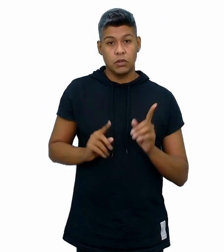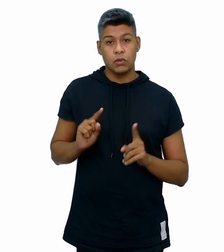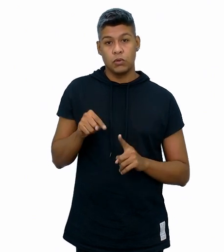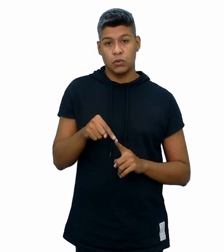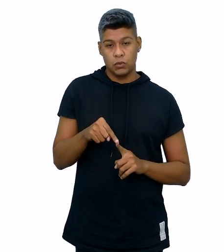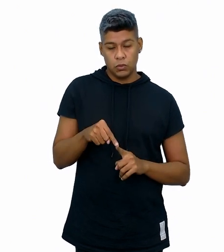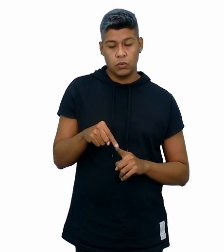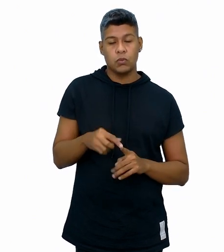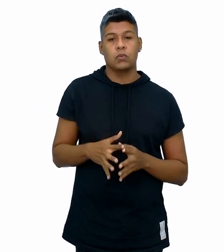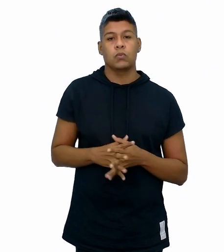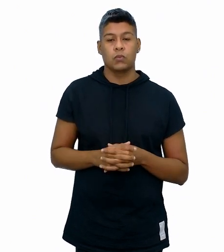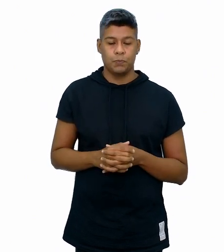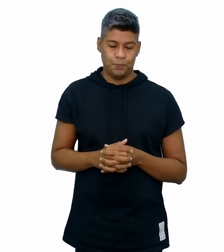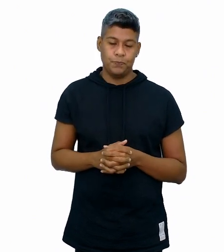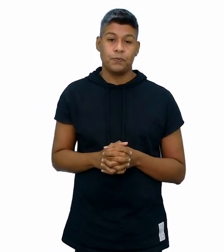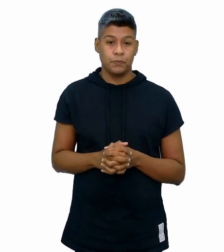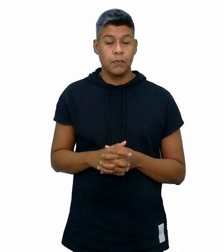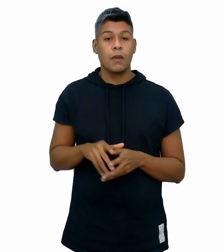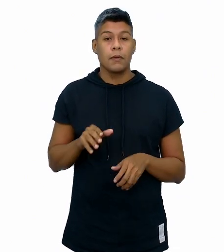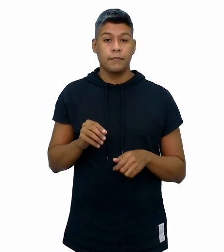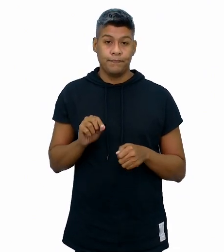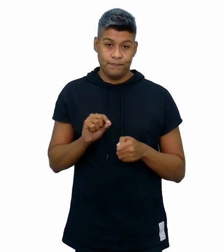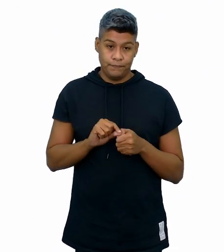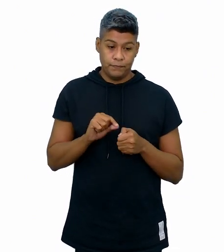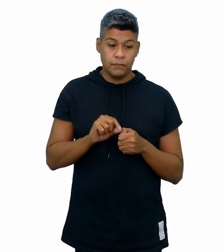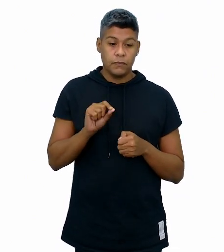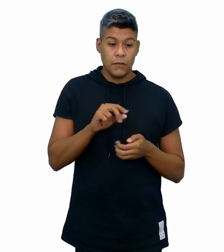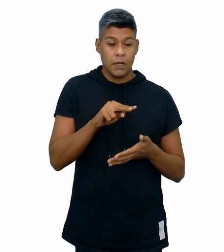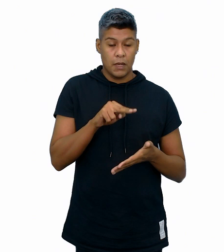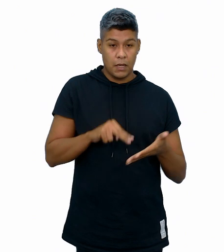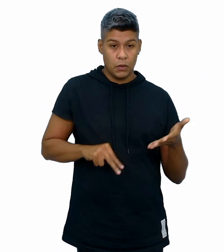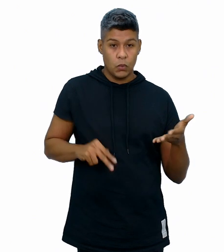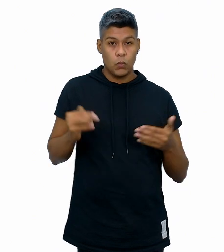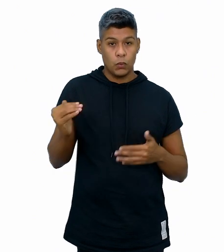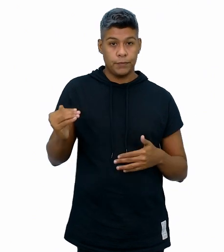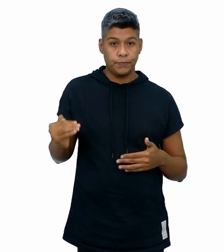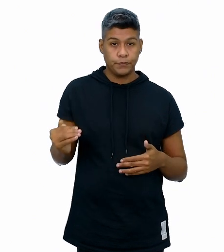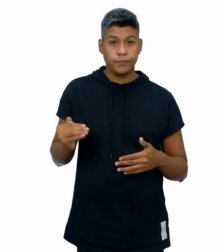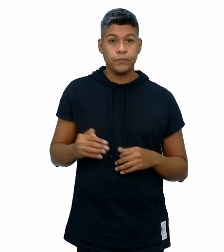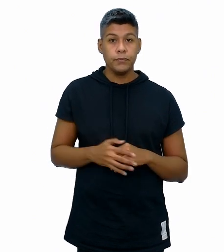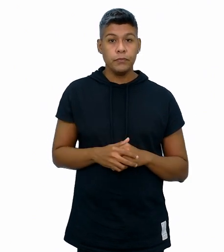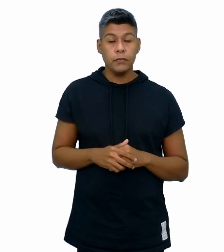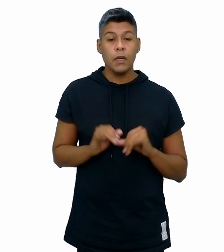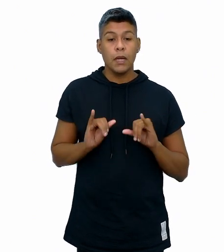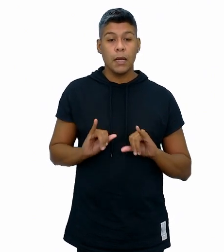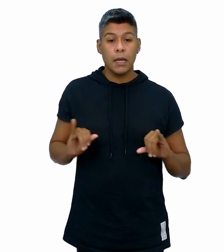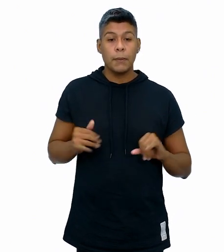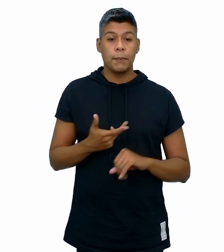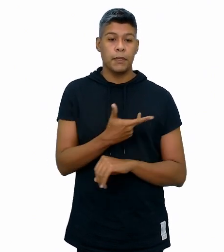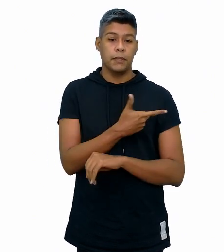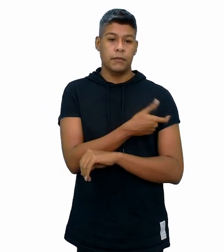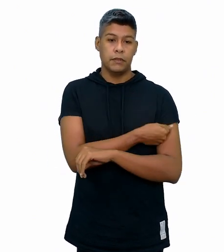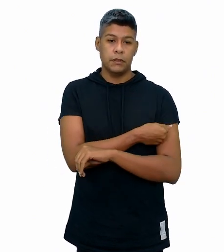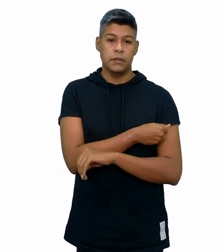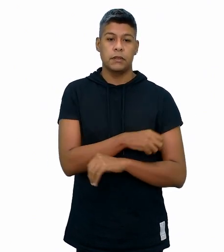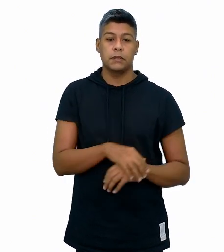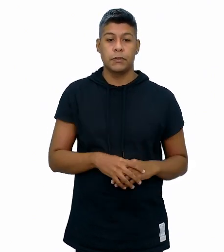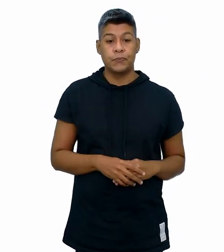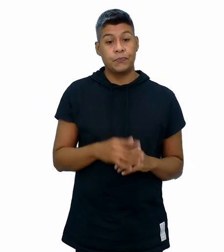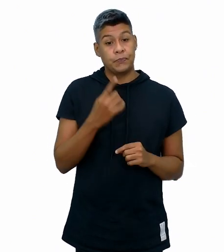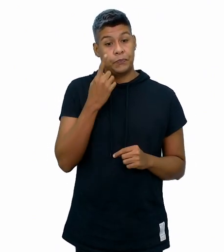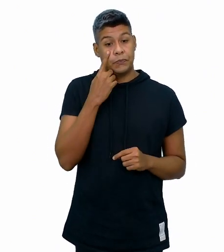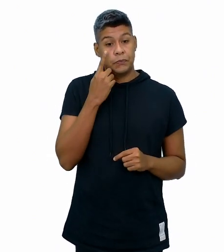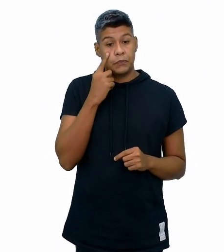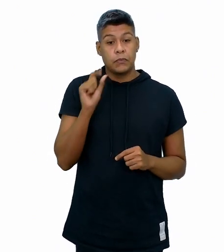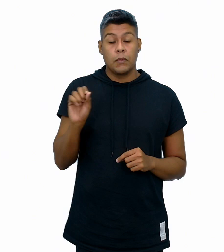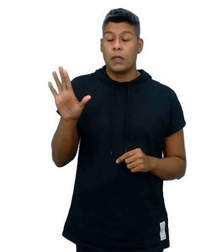sua finalidade. Faça a leitura das campanhas abaixo. Então, campanha vacinação. Olha, observem aí